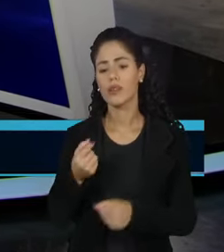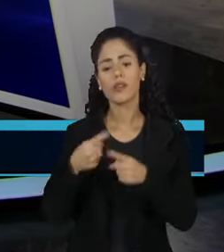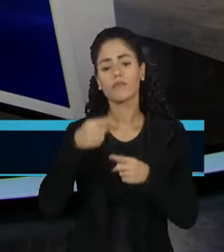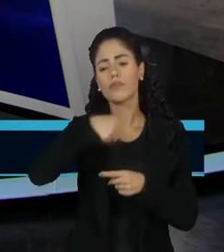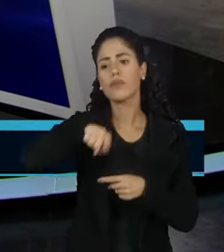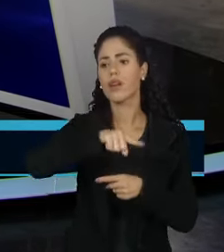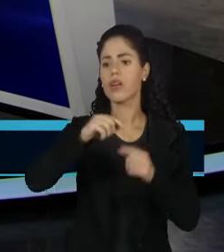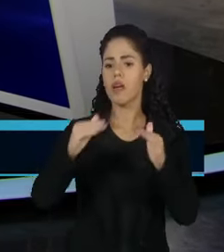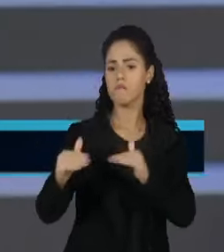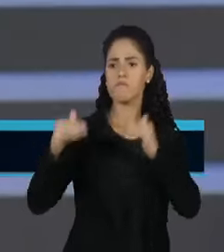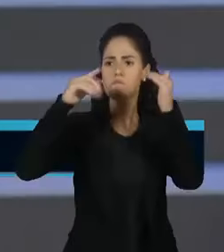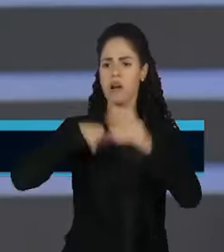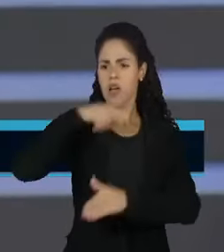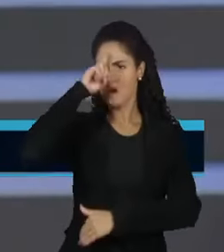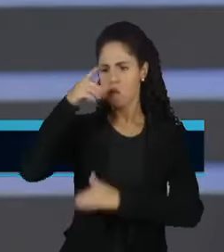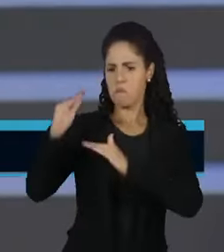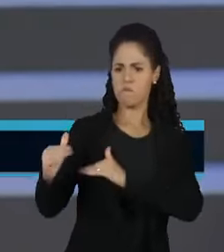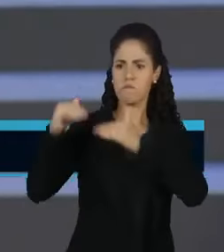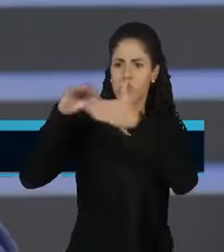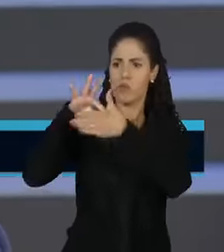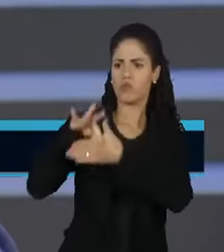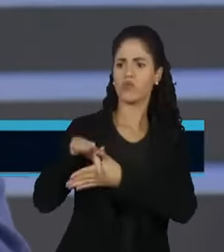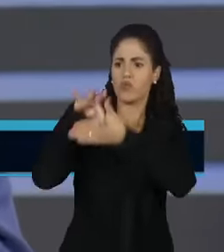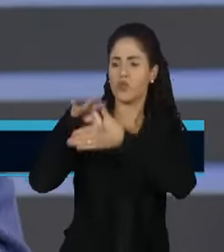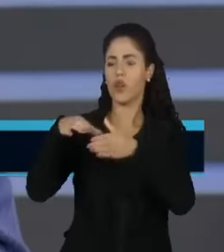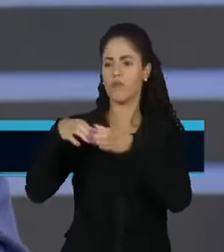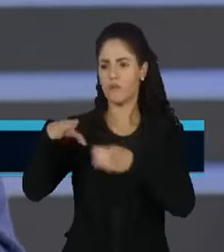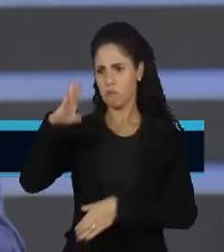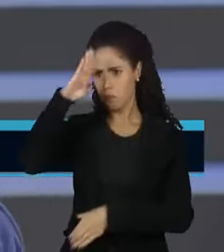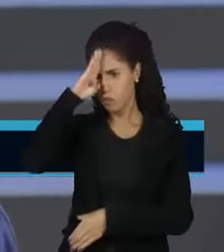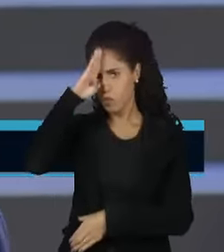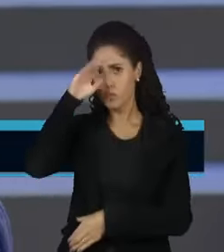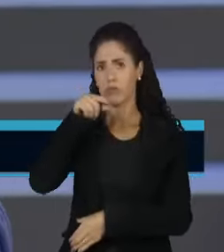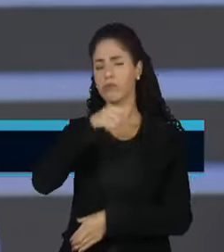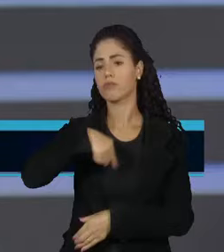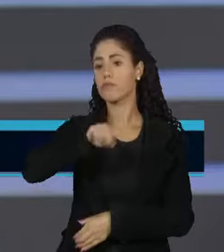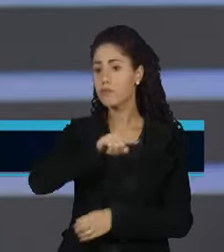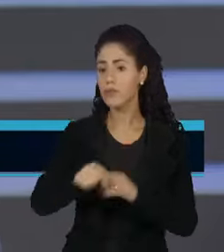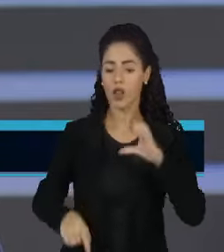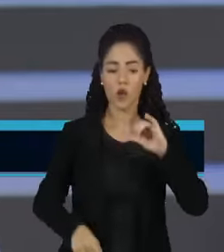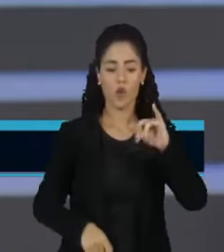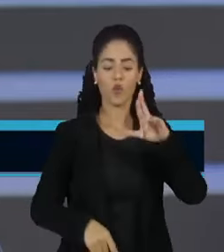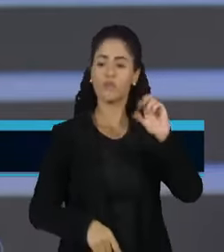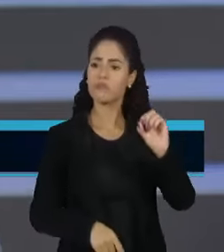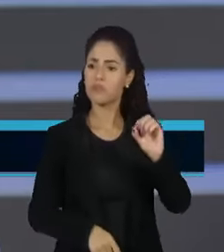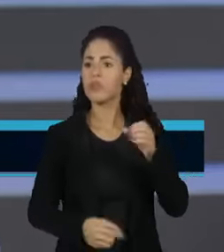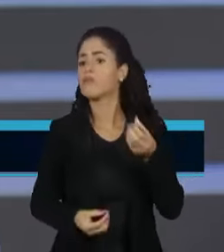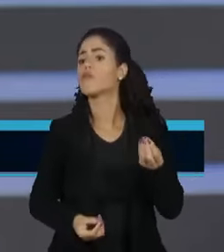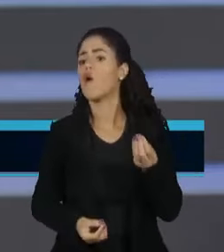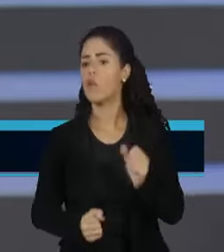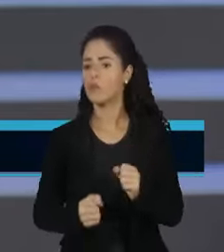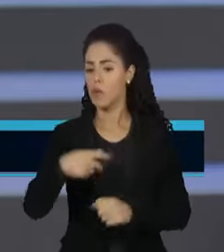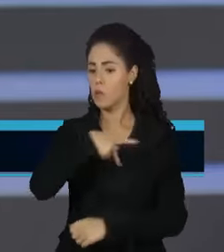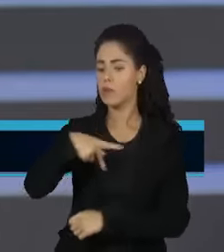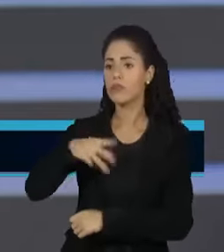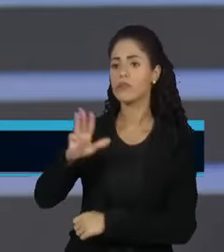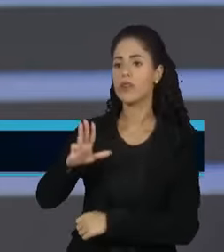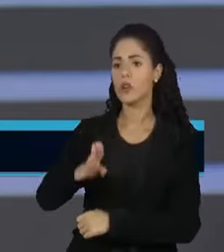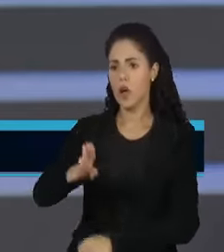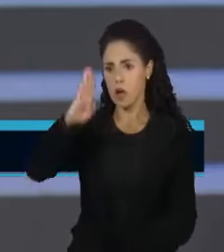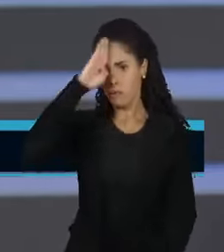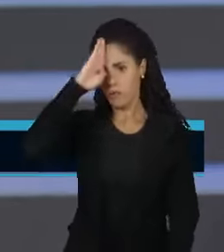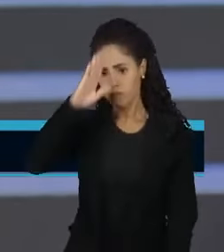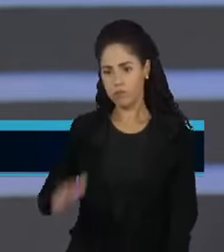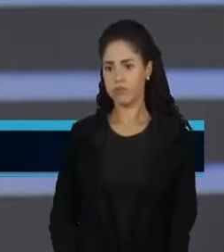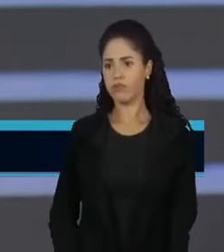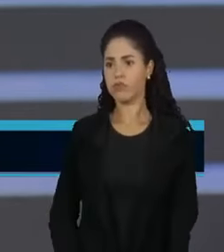questão de hierarquia. O comandante em chefe das Forças Armadas, de acordo com a Constituição, que o Ciro Nogueira não deve ter lido, é o presidente da República. Então, você bate continência ao presidente da